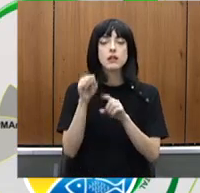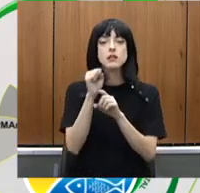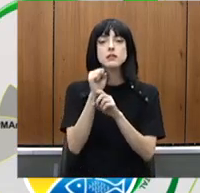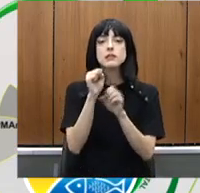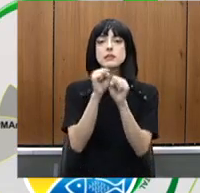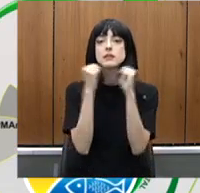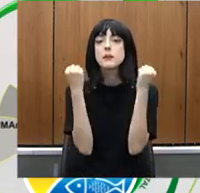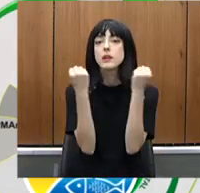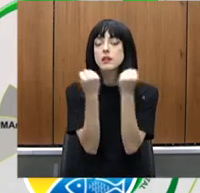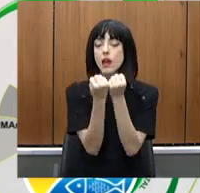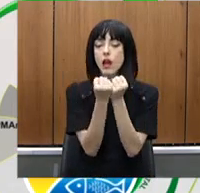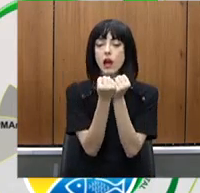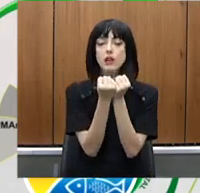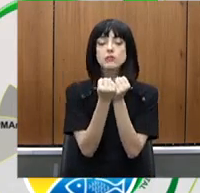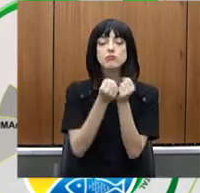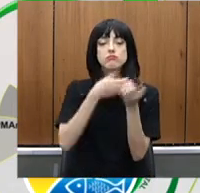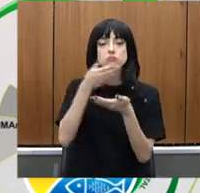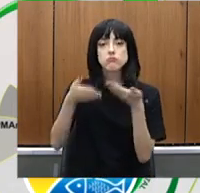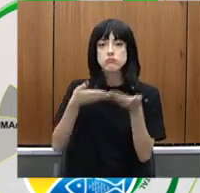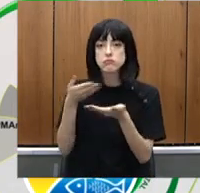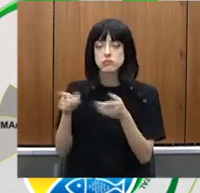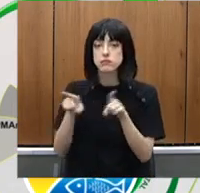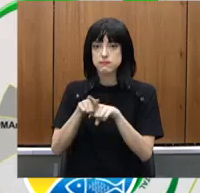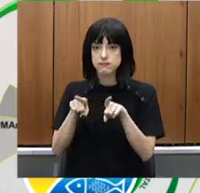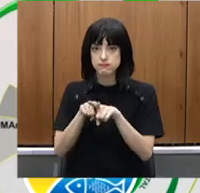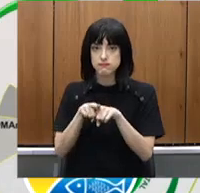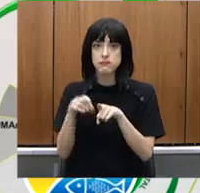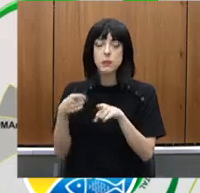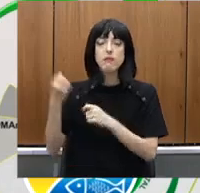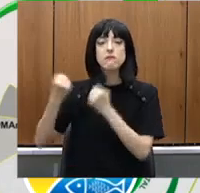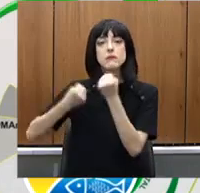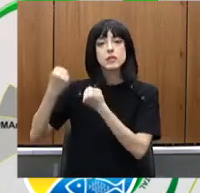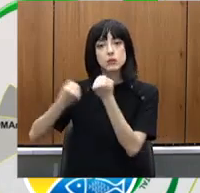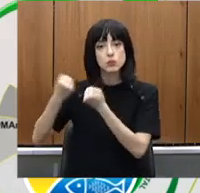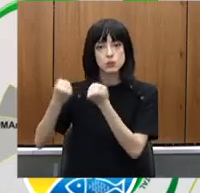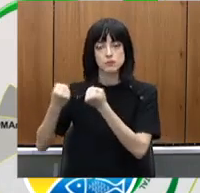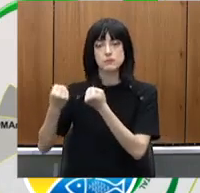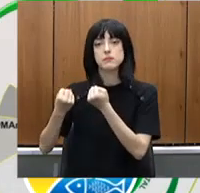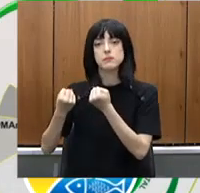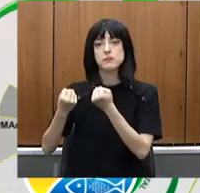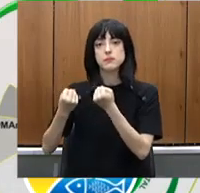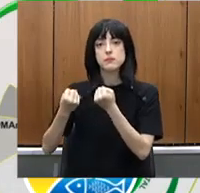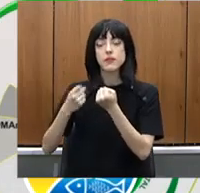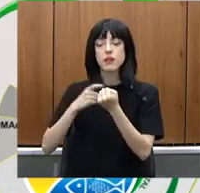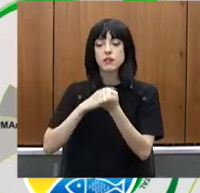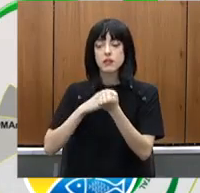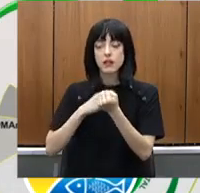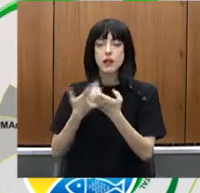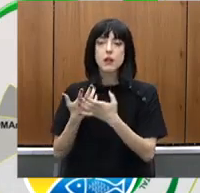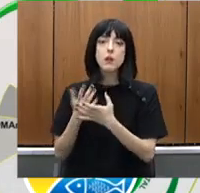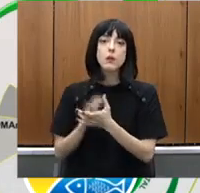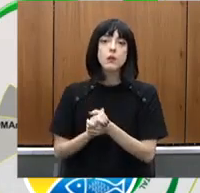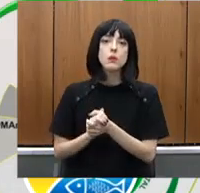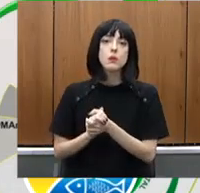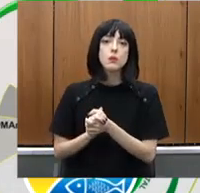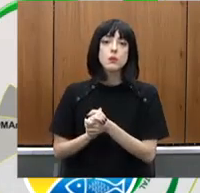para esse trabalho de PROERD e um kit né nesse kit vai além da de notebook computadores para ele chegar na escola não tem que ficar demandando e pedindo